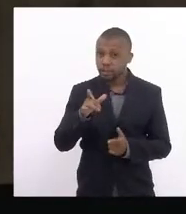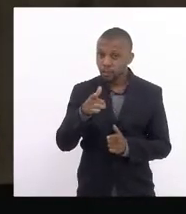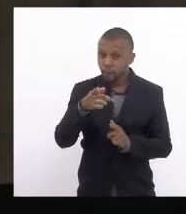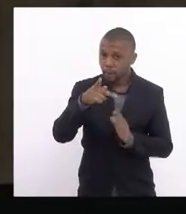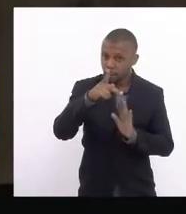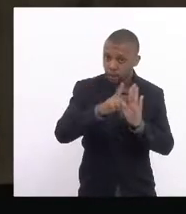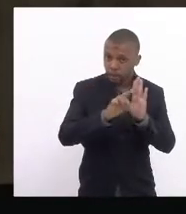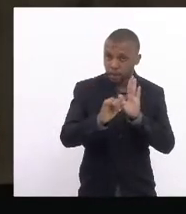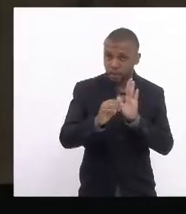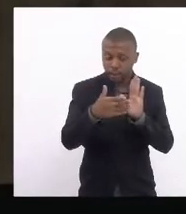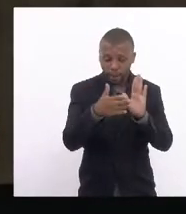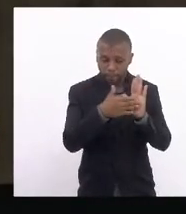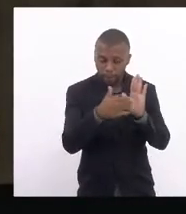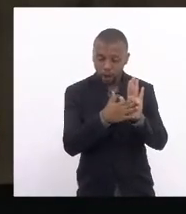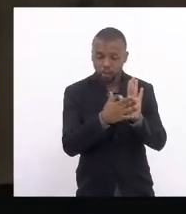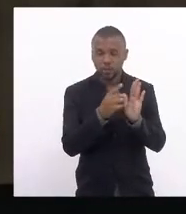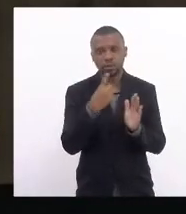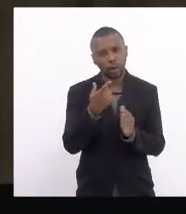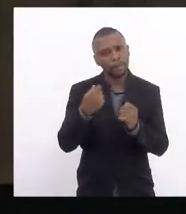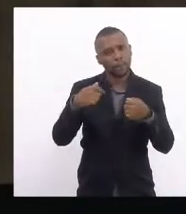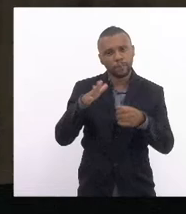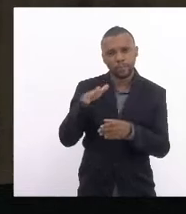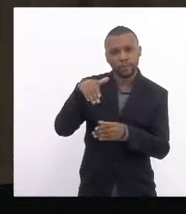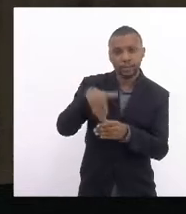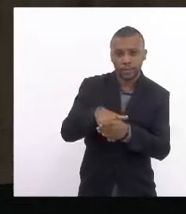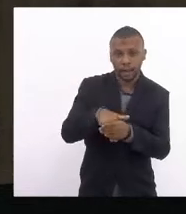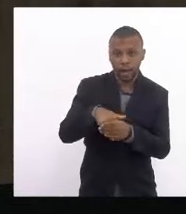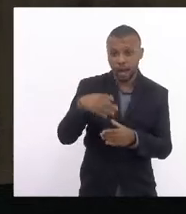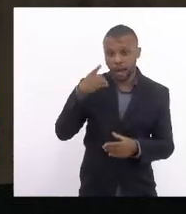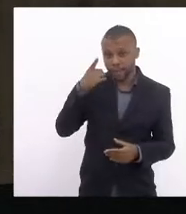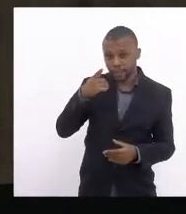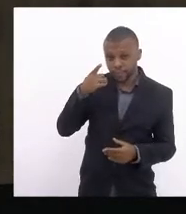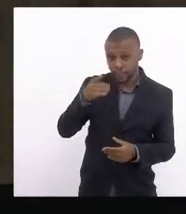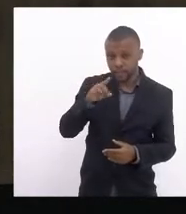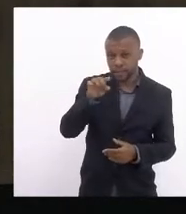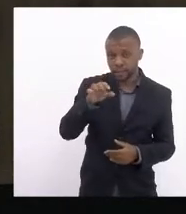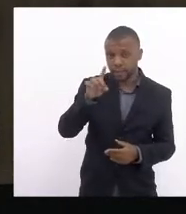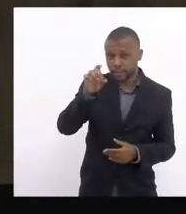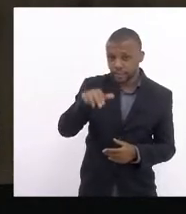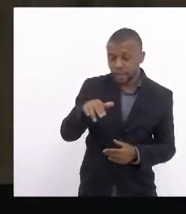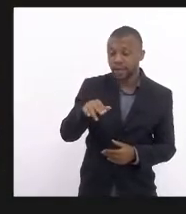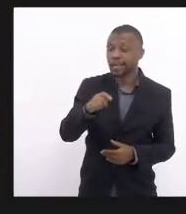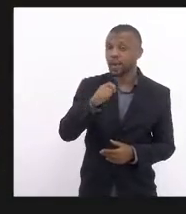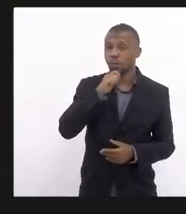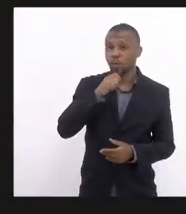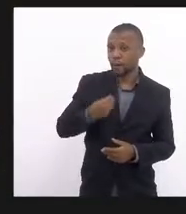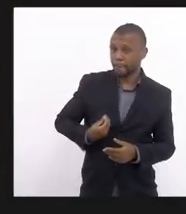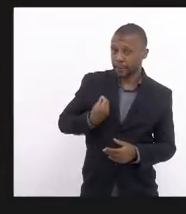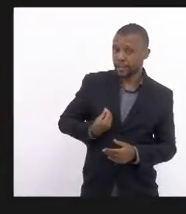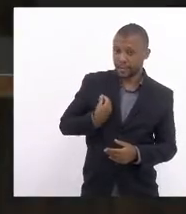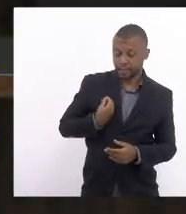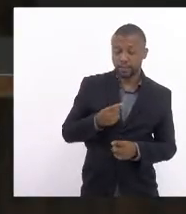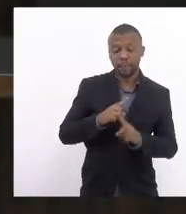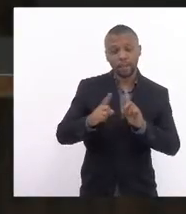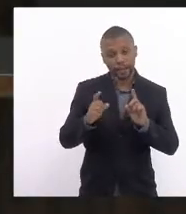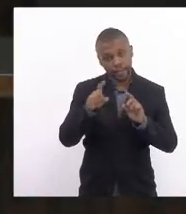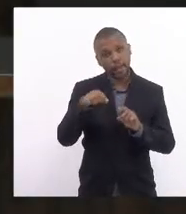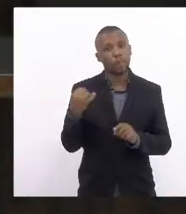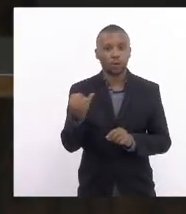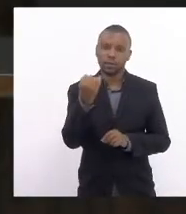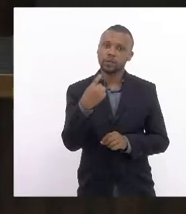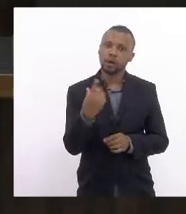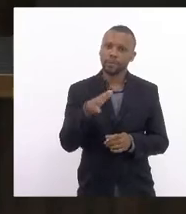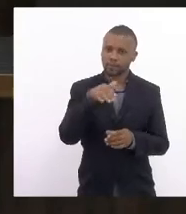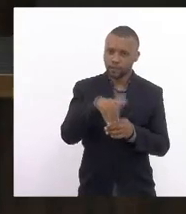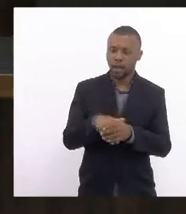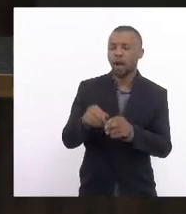votar. A deputada Zeidan não está presente, mas o projeto é dela e é legítimo e é correto. Deputado, só o que o deputado Márcio foi citado,